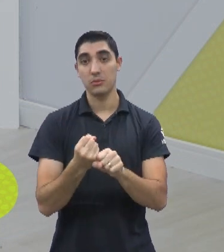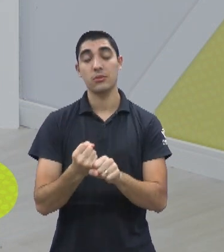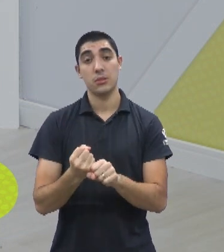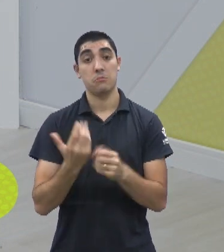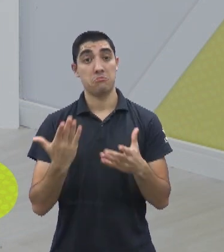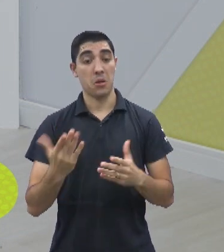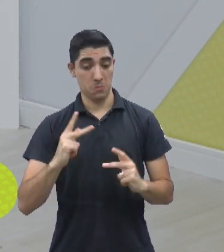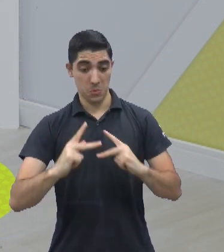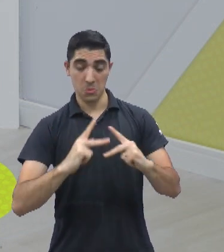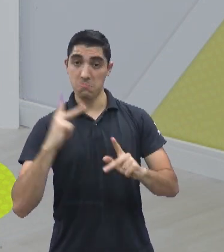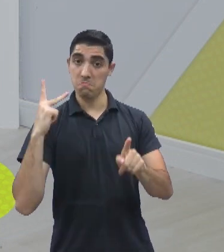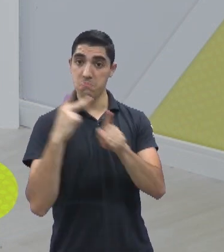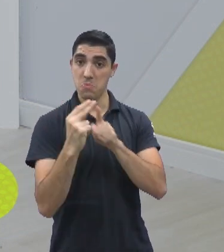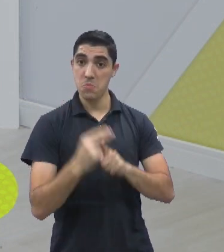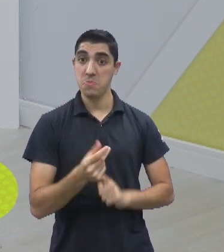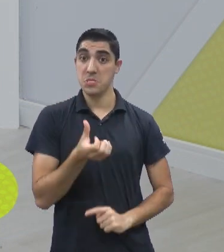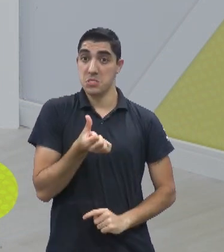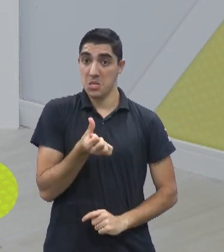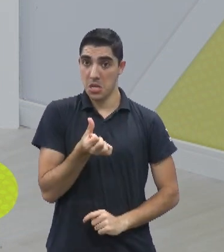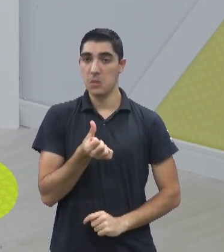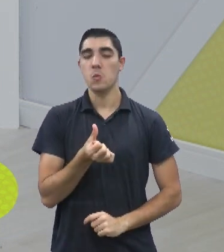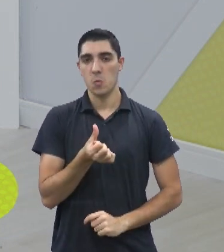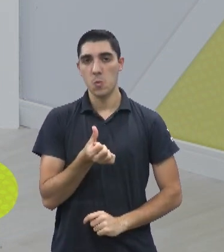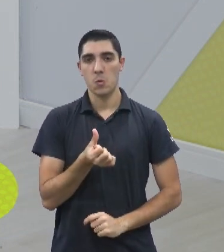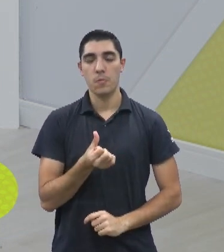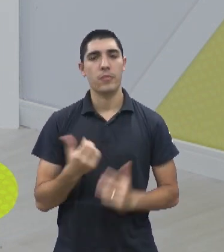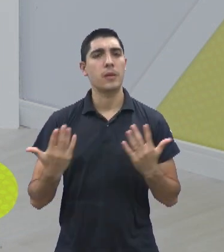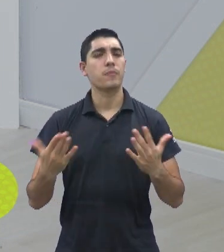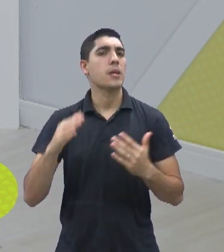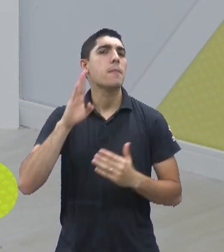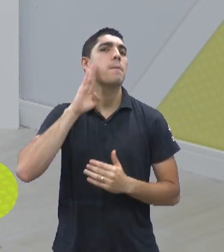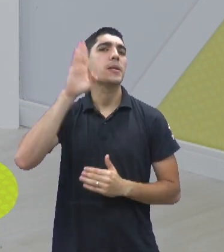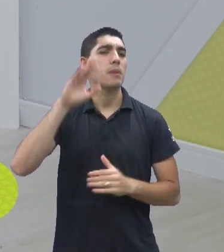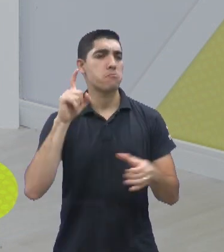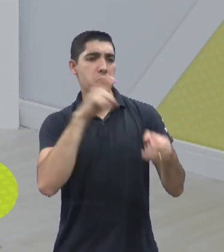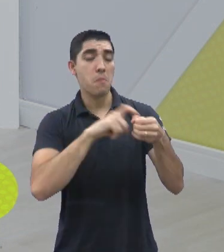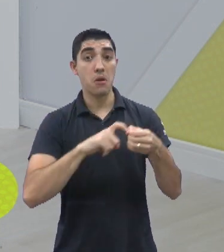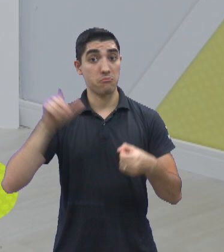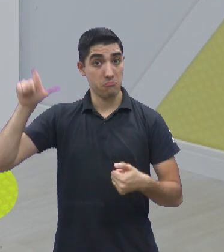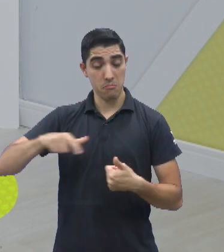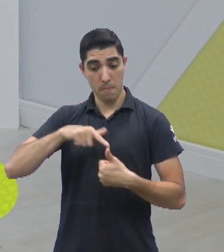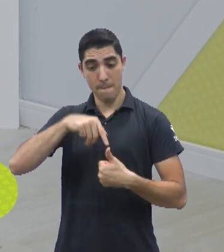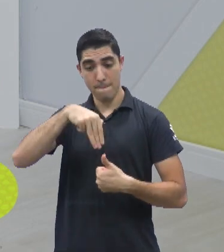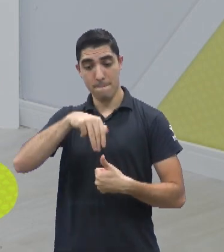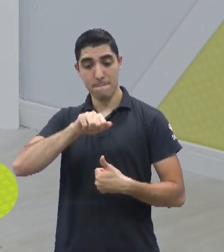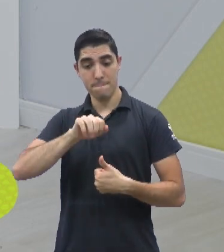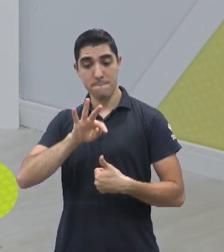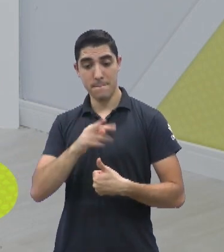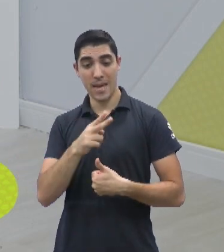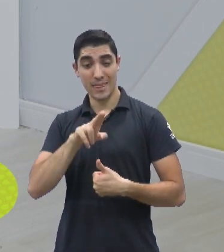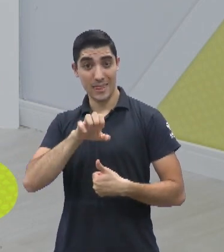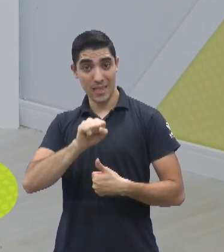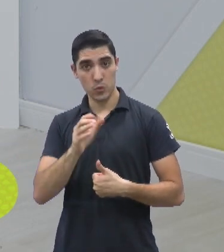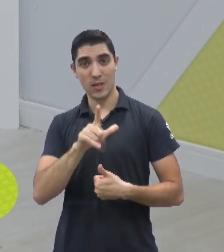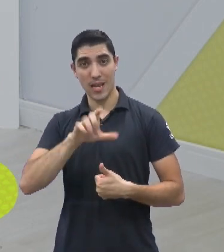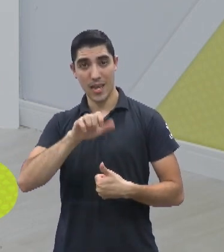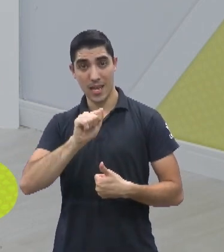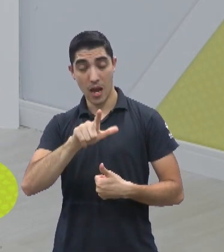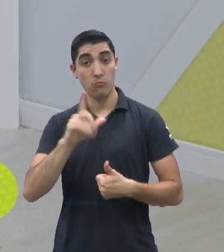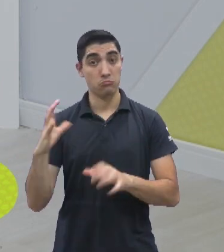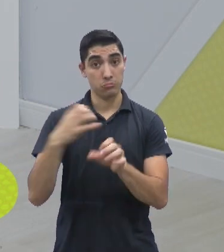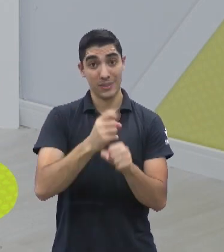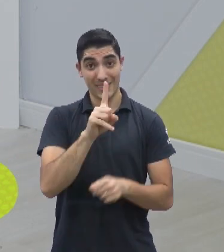pelo técnico Regis Marrelli. Os principais destaques da partida foram Matheus Leal, cestinha do jogo com 16